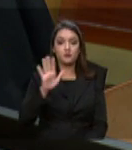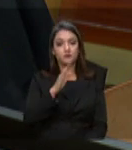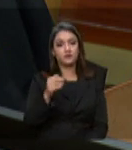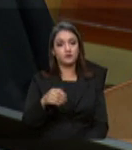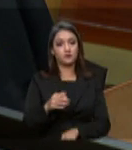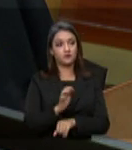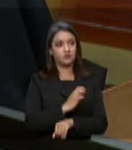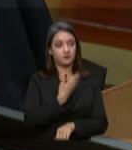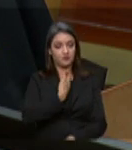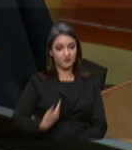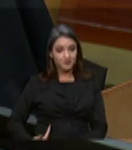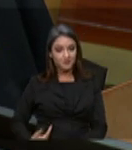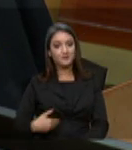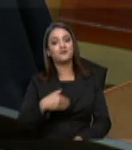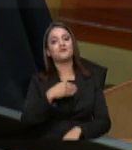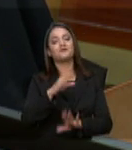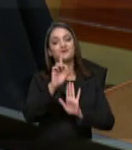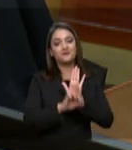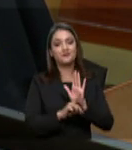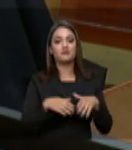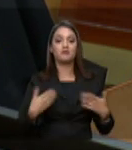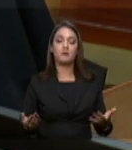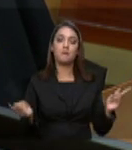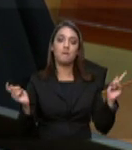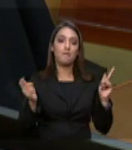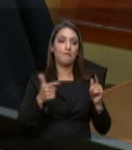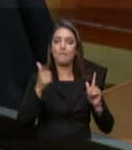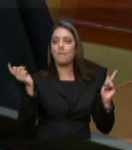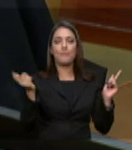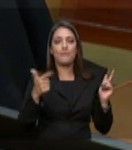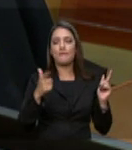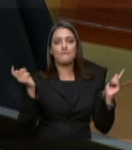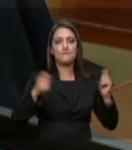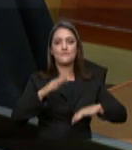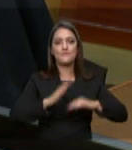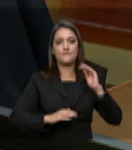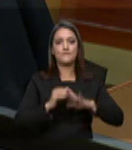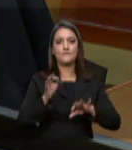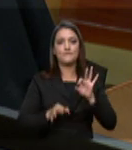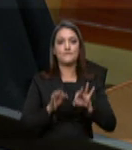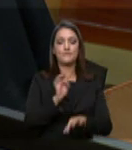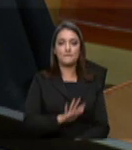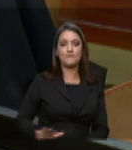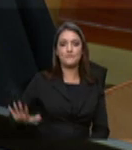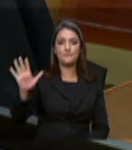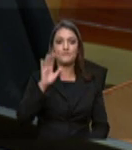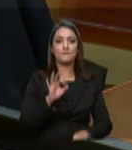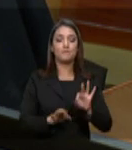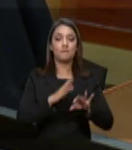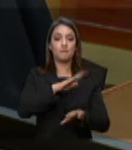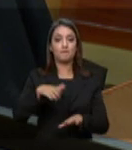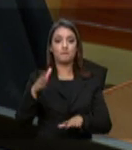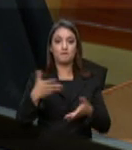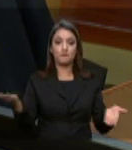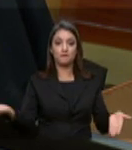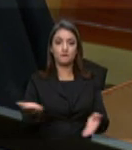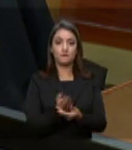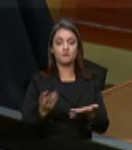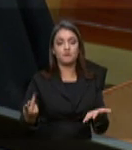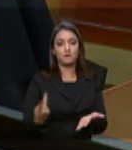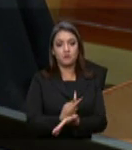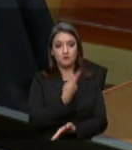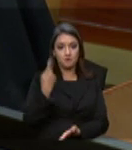direito é um competência constitucional da Justiça Federal para processar e julgar ação nulidade do processo decretada